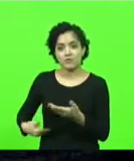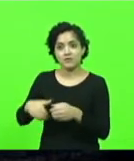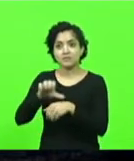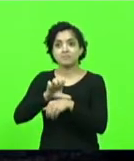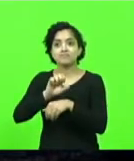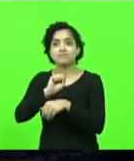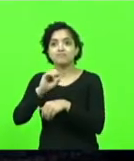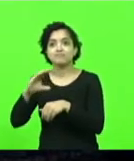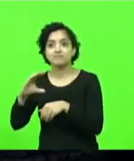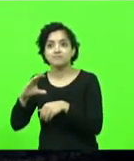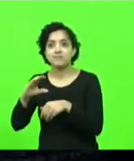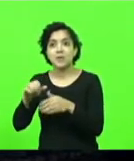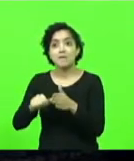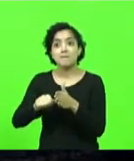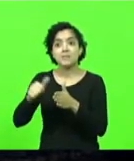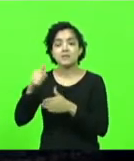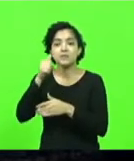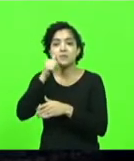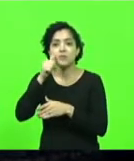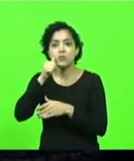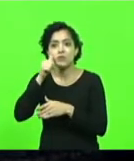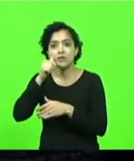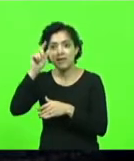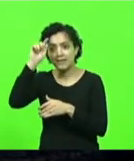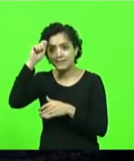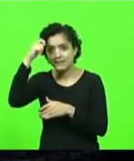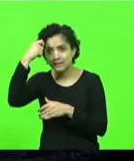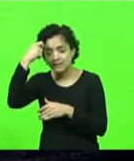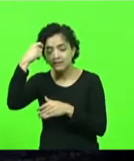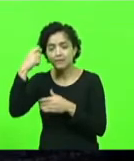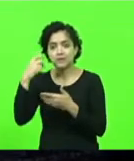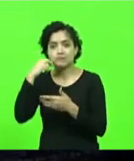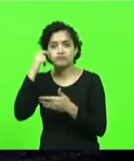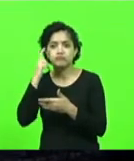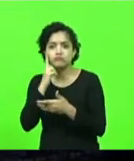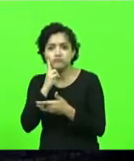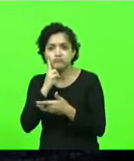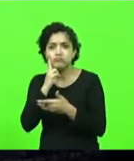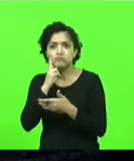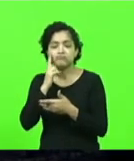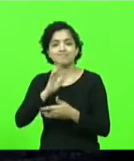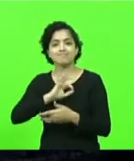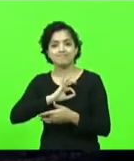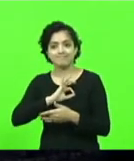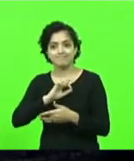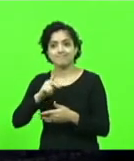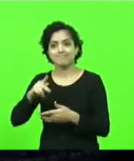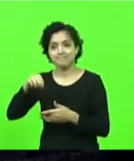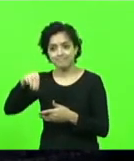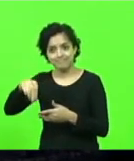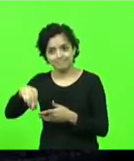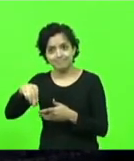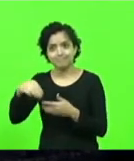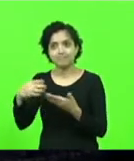Denise primeira mulher negra a ingressar como oficial na Polícia Militar de Santa Catarina ostentando uma